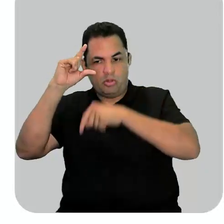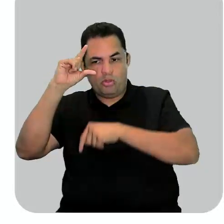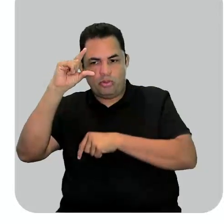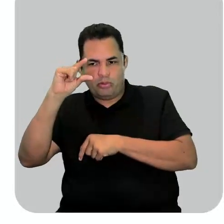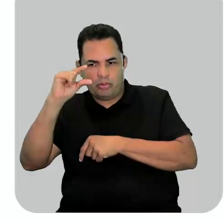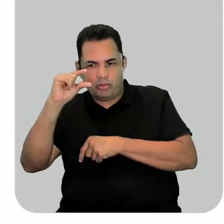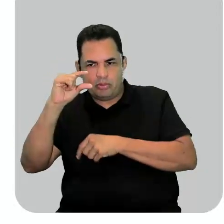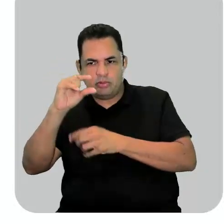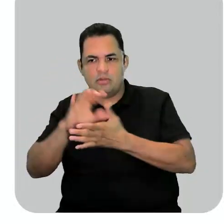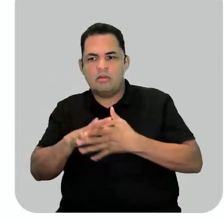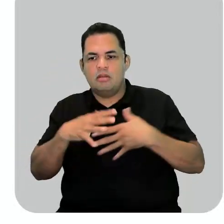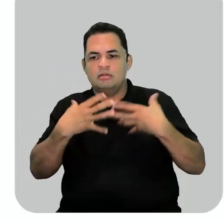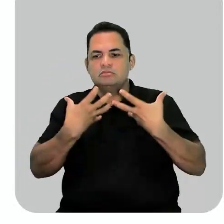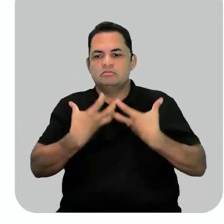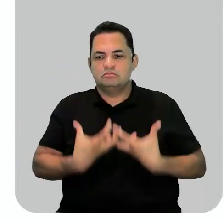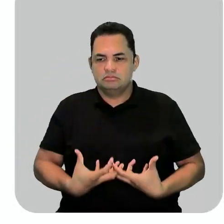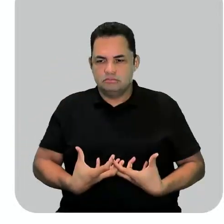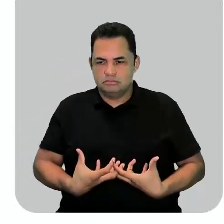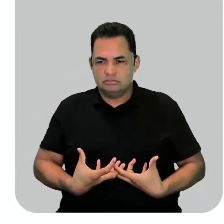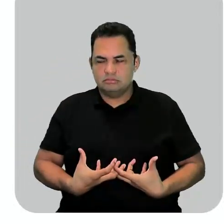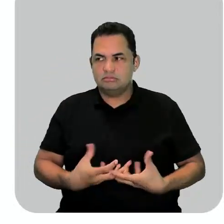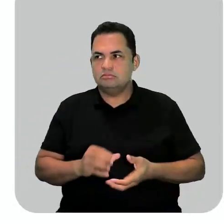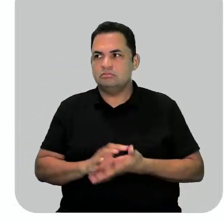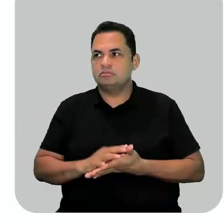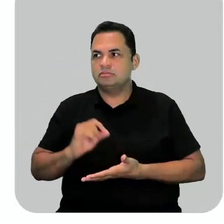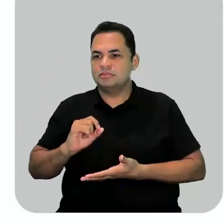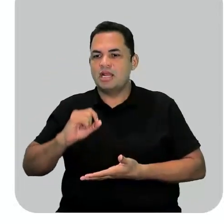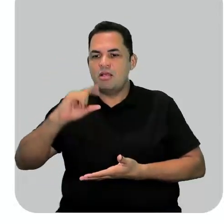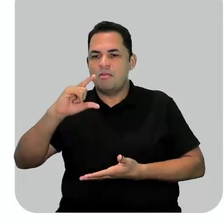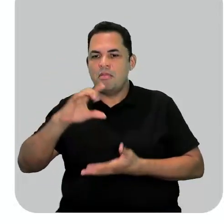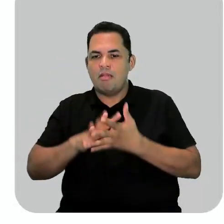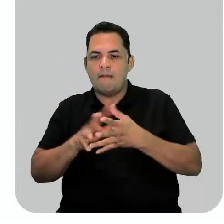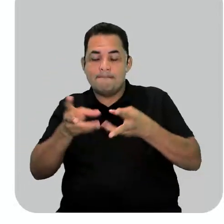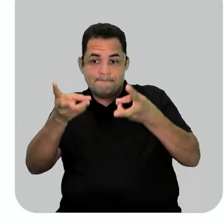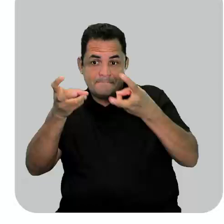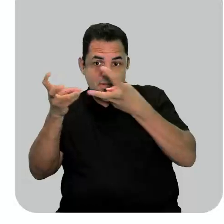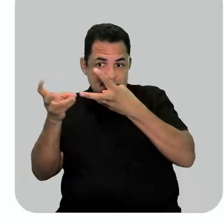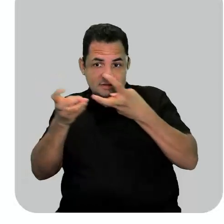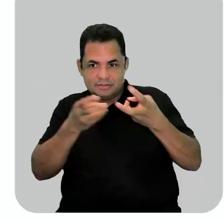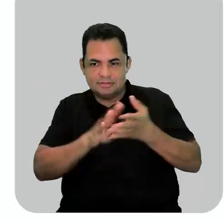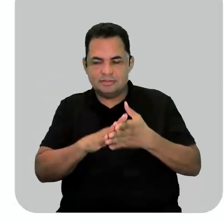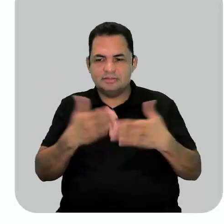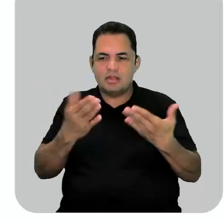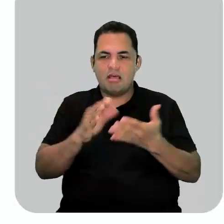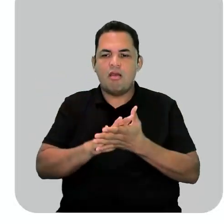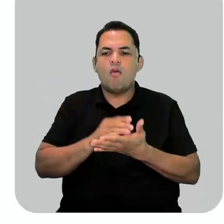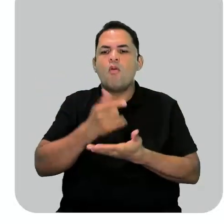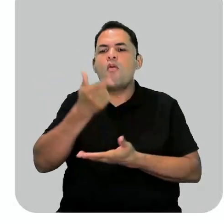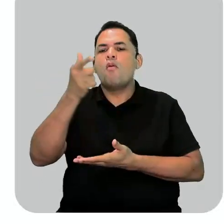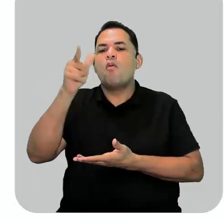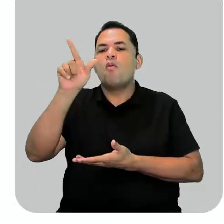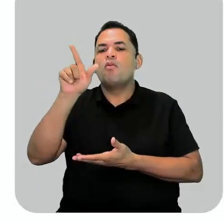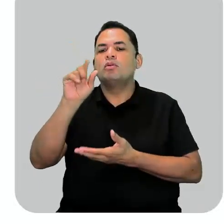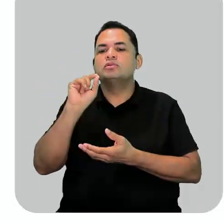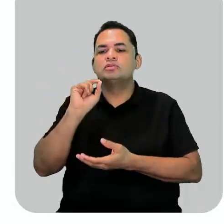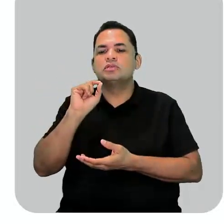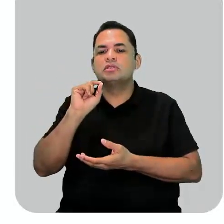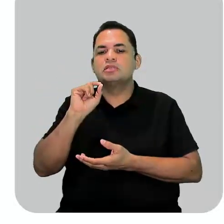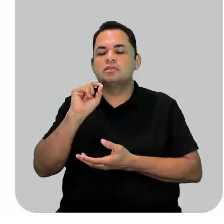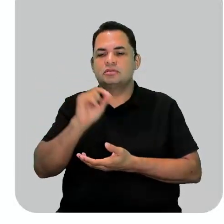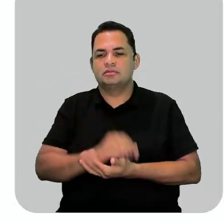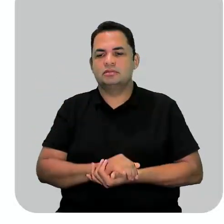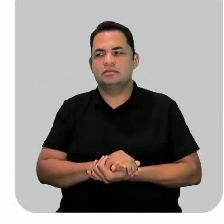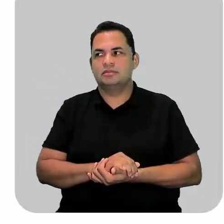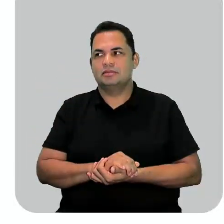diminui a fadiga, aumentam a percepção, ficando os demais sentidos